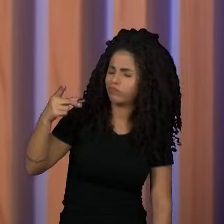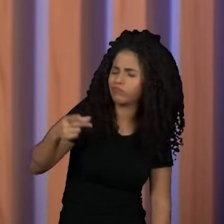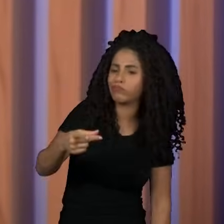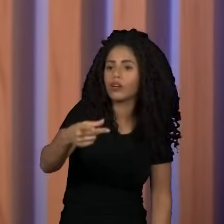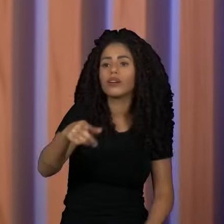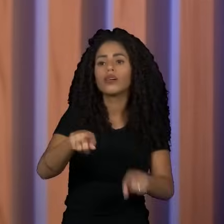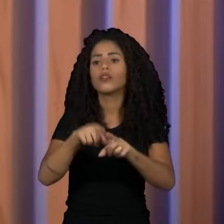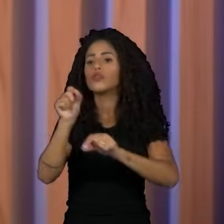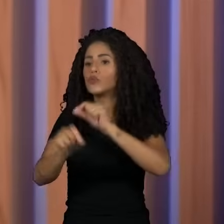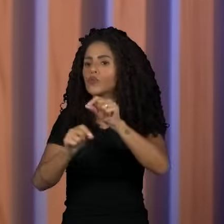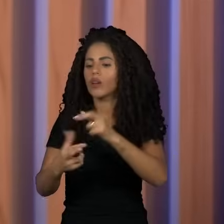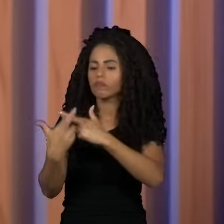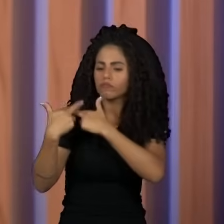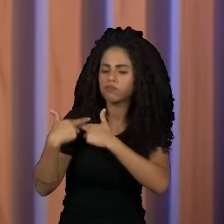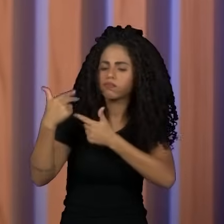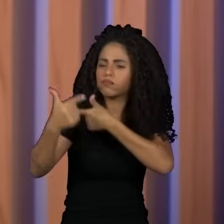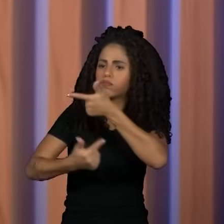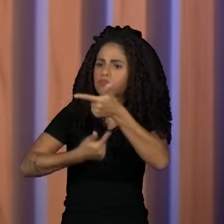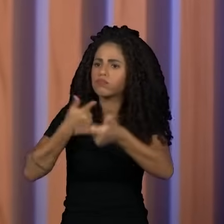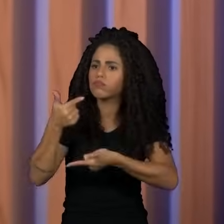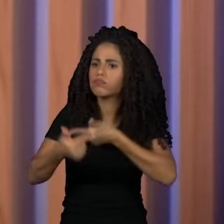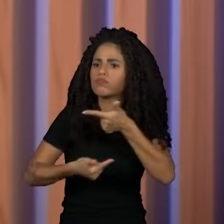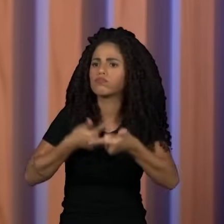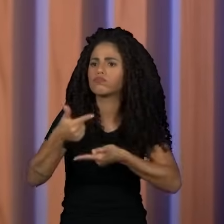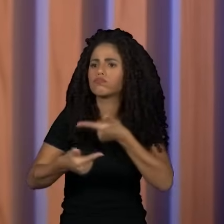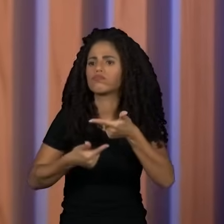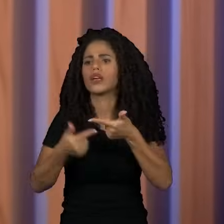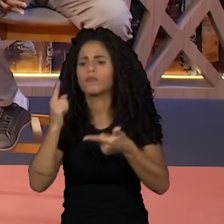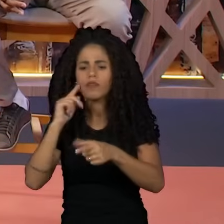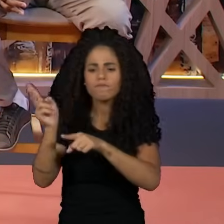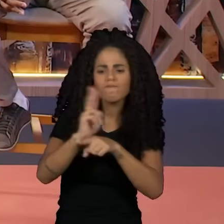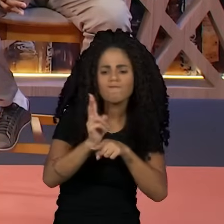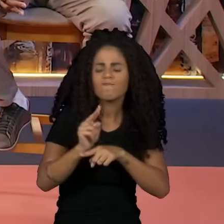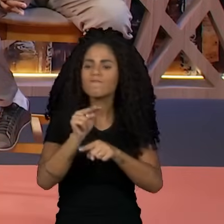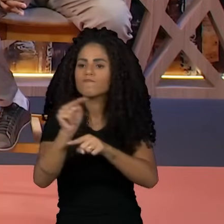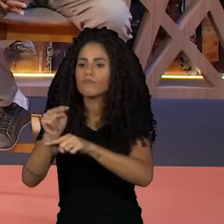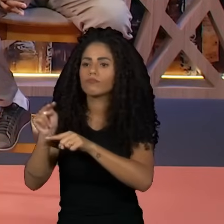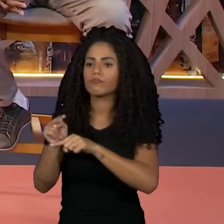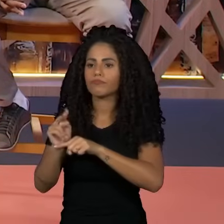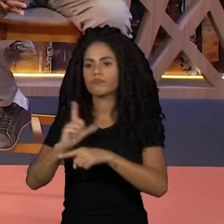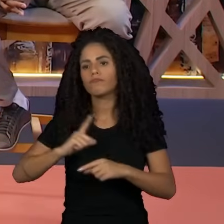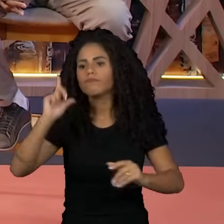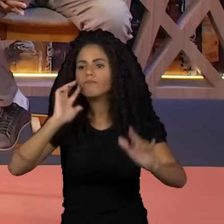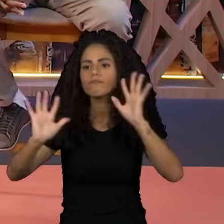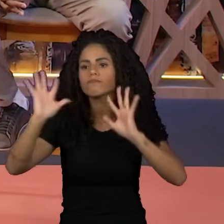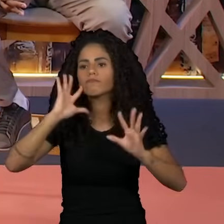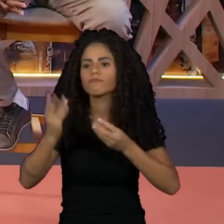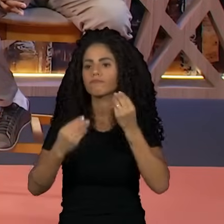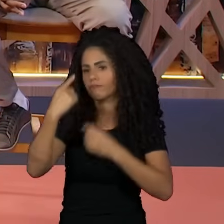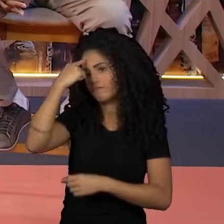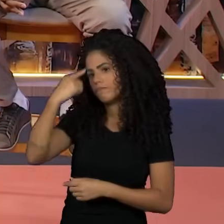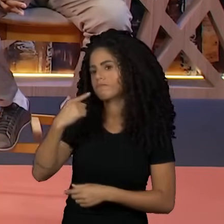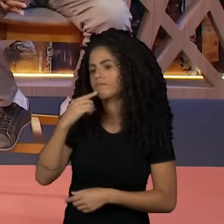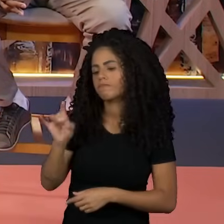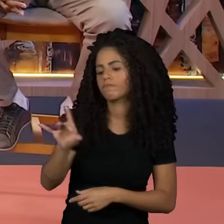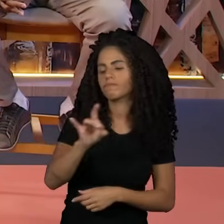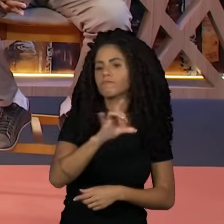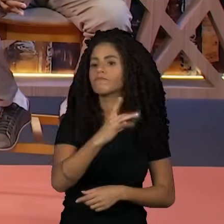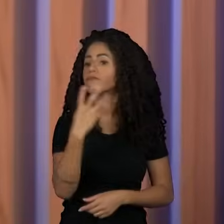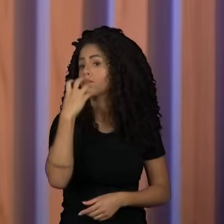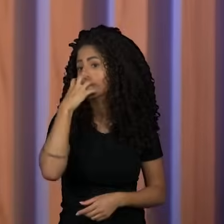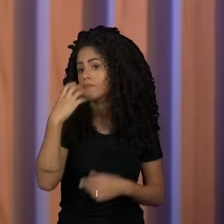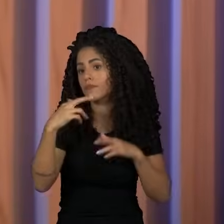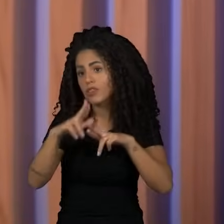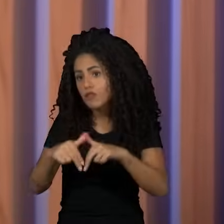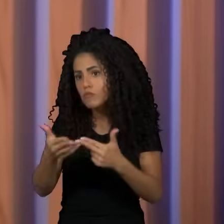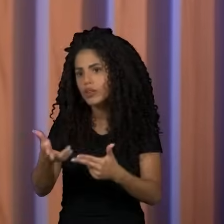tem funções, trabalhos, né? De pastoreio, essas coisas. Então, acho que tem que pensar bastante no perfil do cachorro. Por que isso, né? Ele